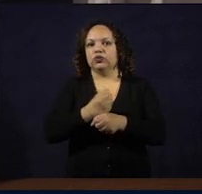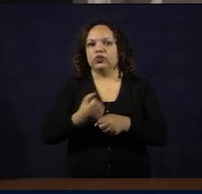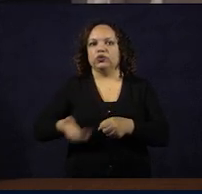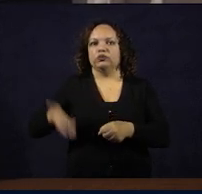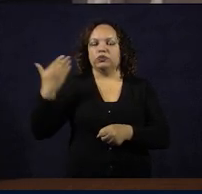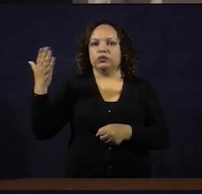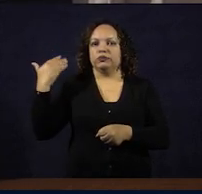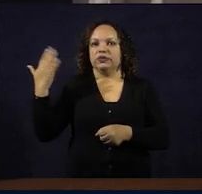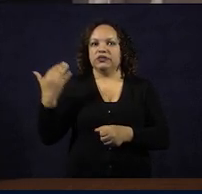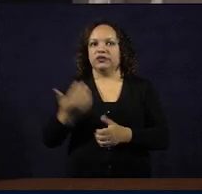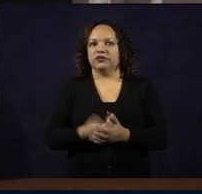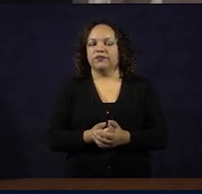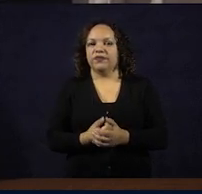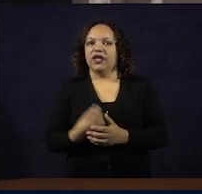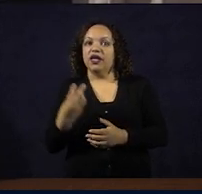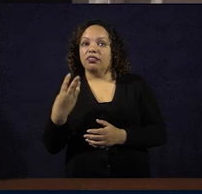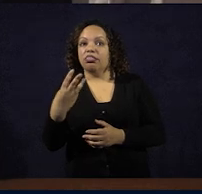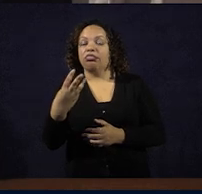tem três